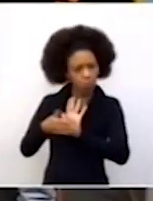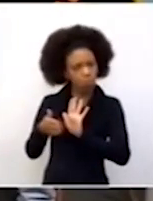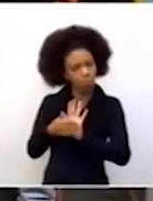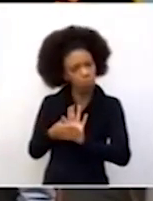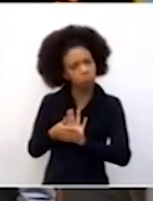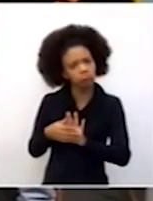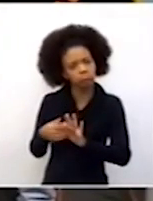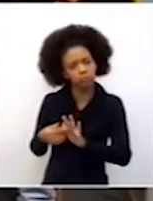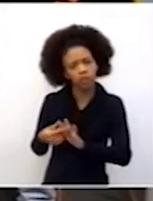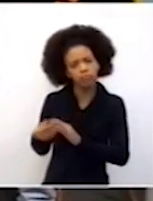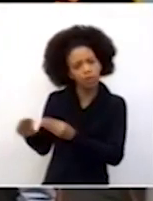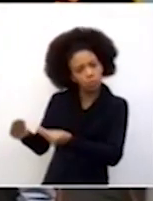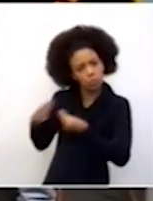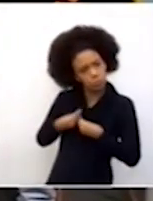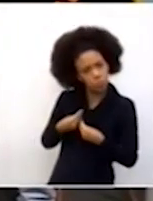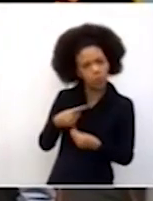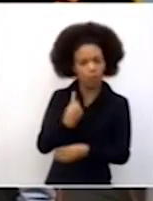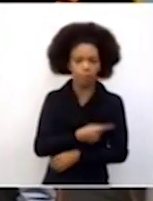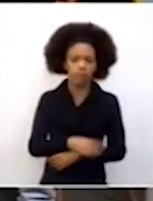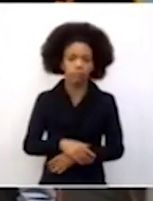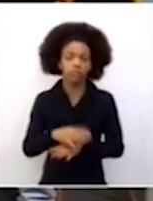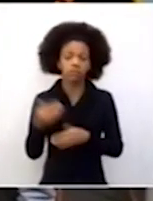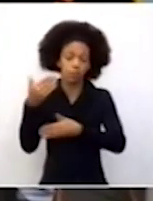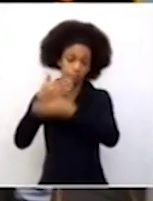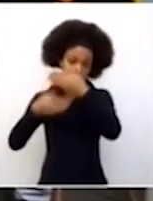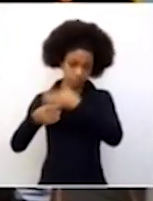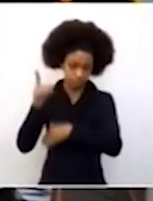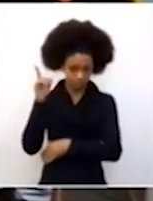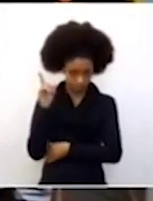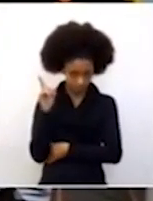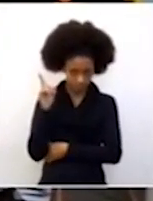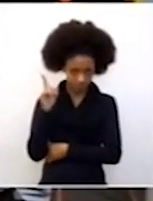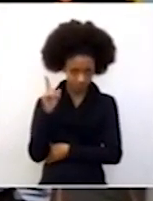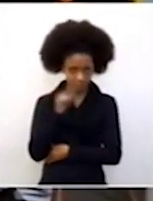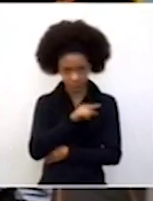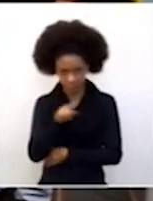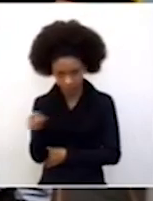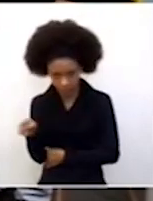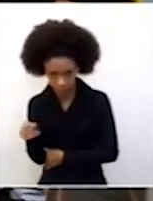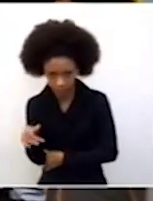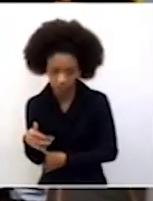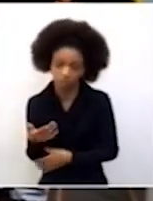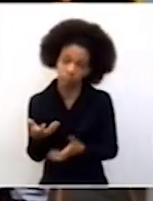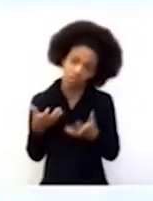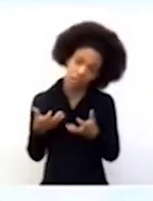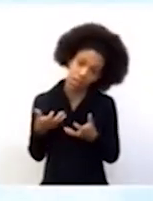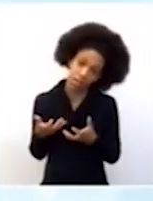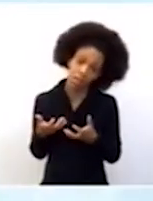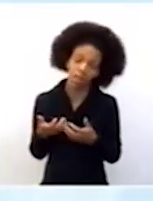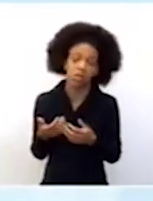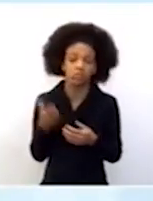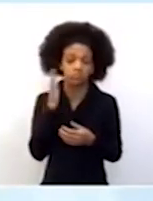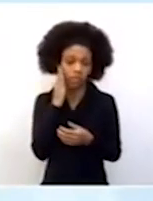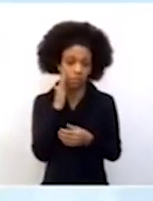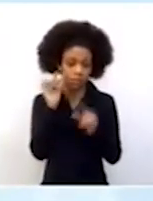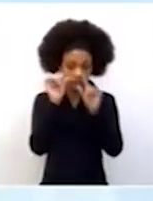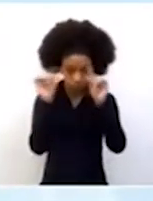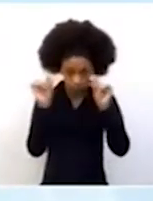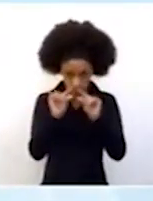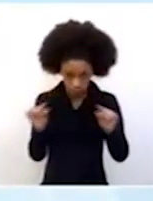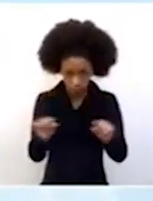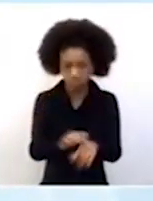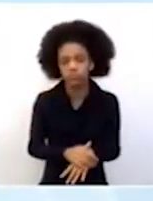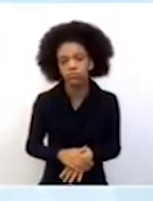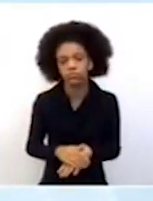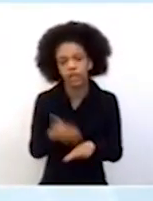bacana, interessante, né? Então, na tela, nós vamos colocar, né, caso os professores queiram saber de alguns assuntos, né, na próximo slide,